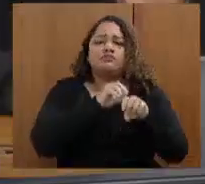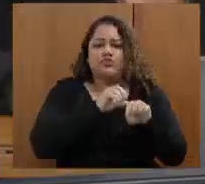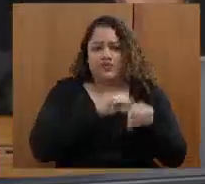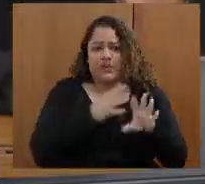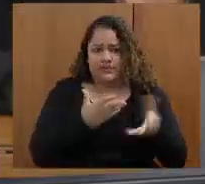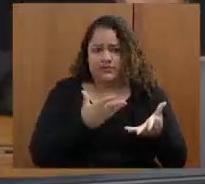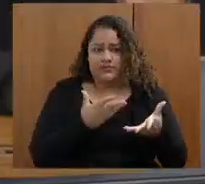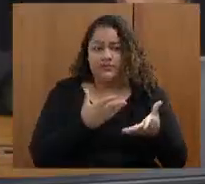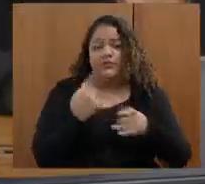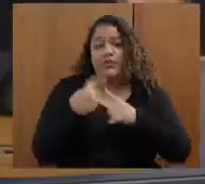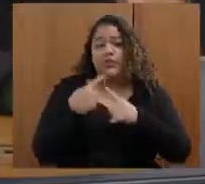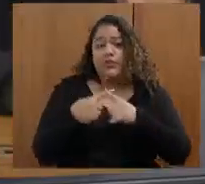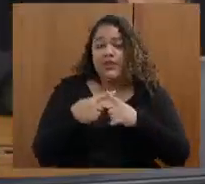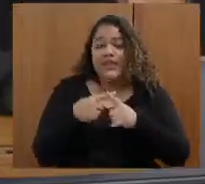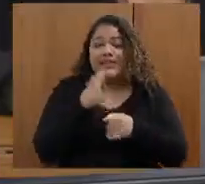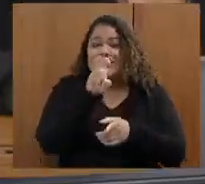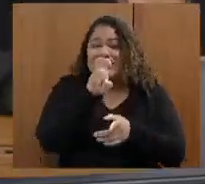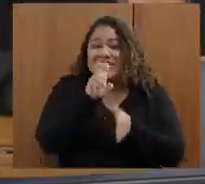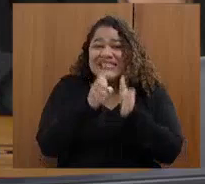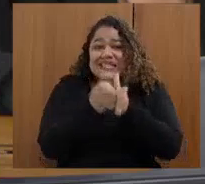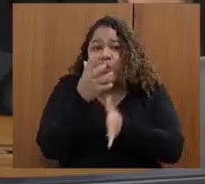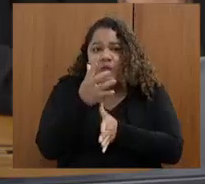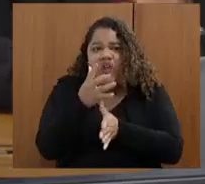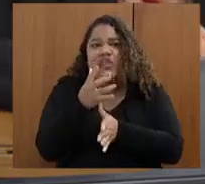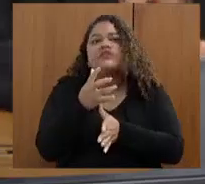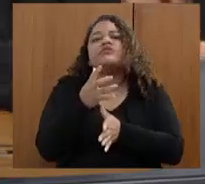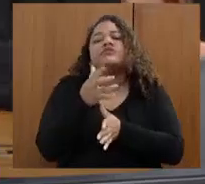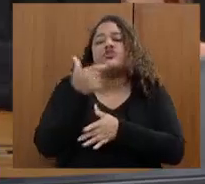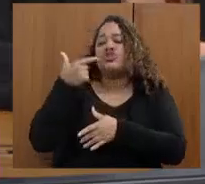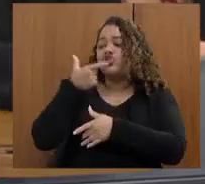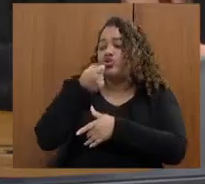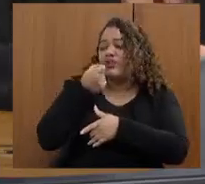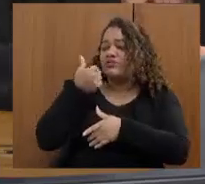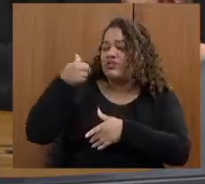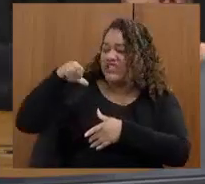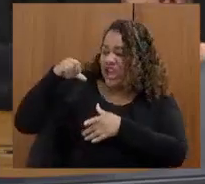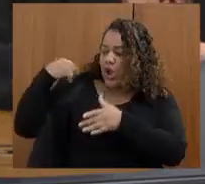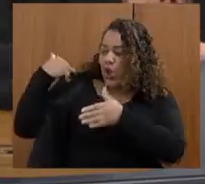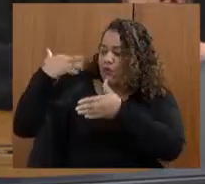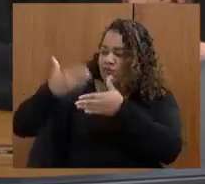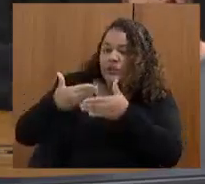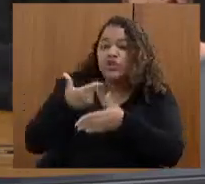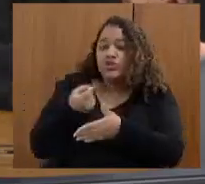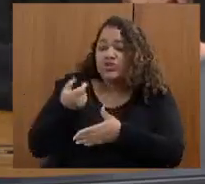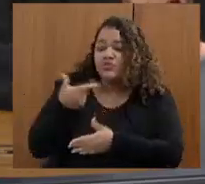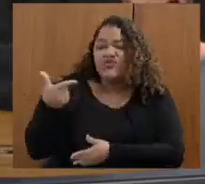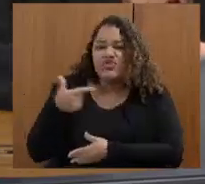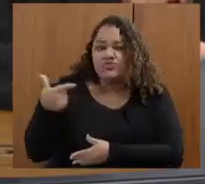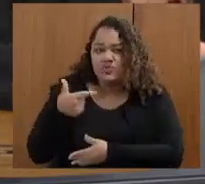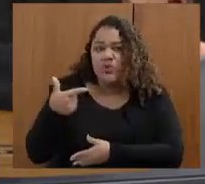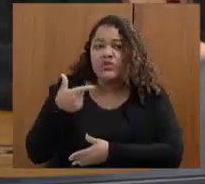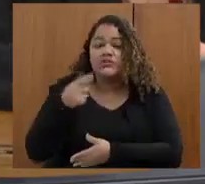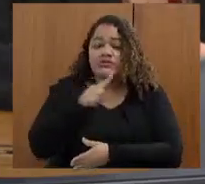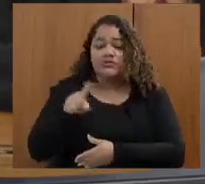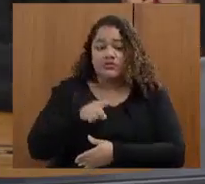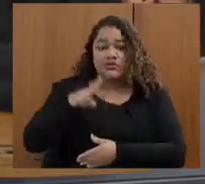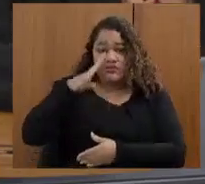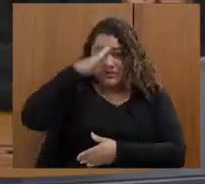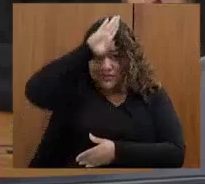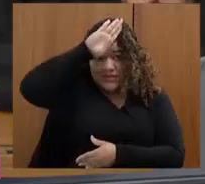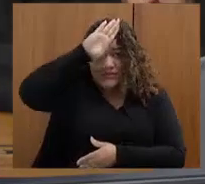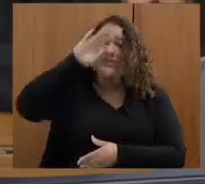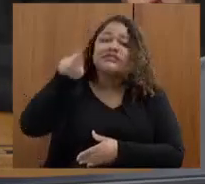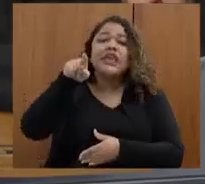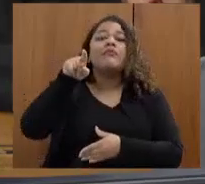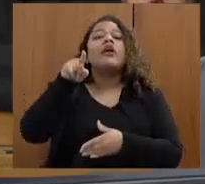cinco vezes de 2019 a 2022 que o Zema recorreu ao judiciário para